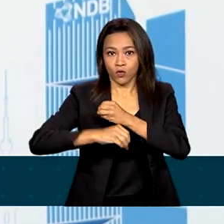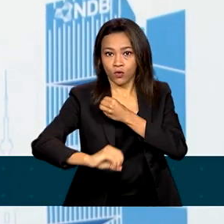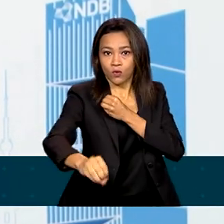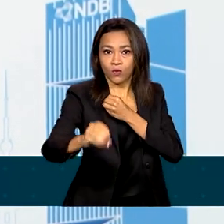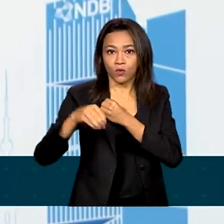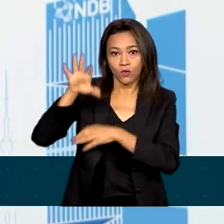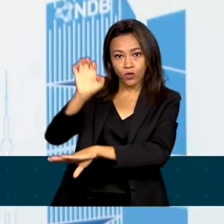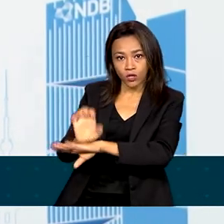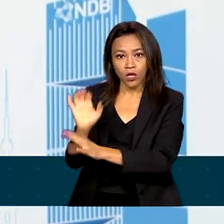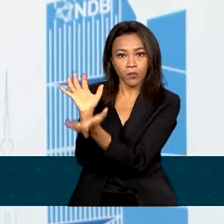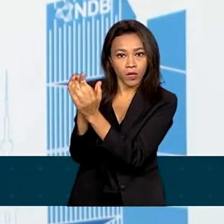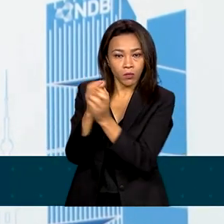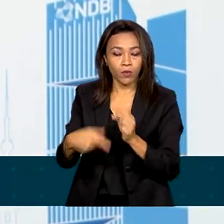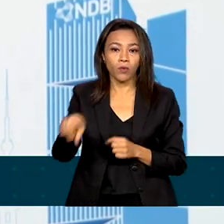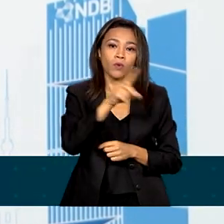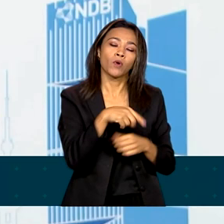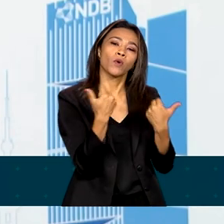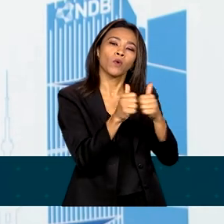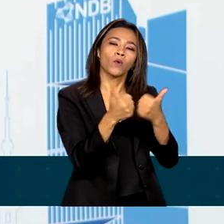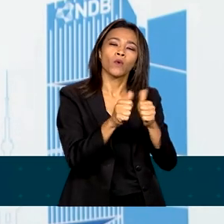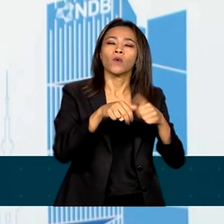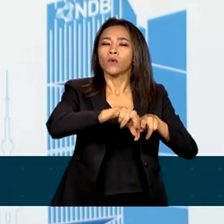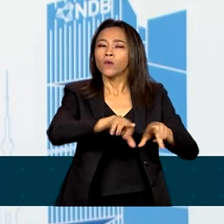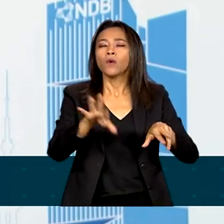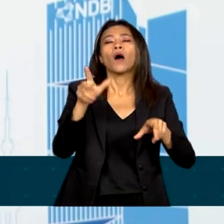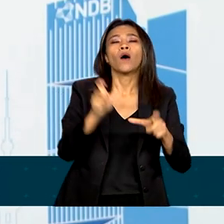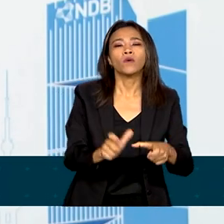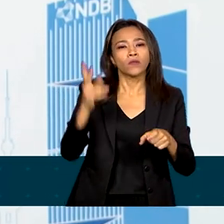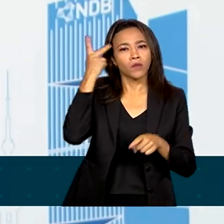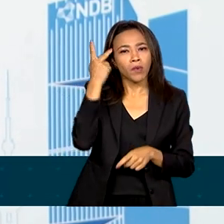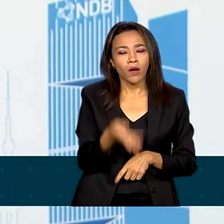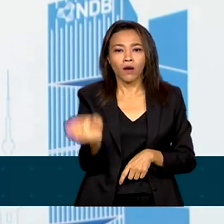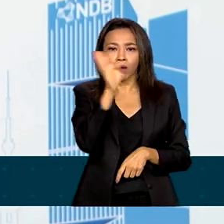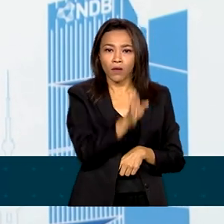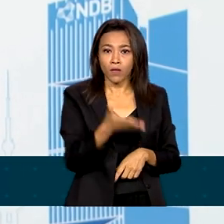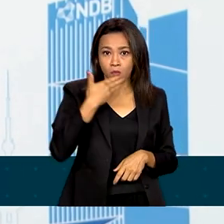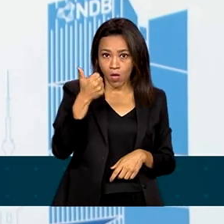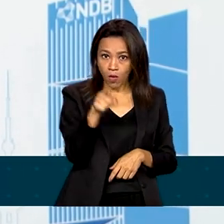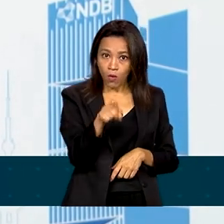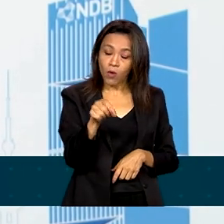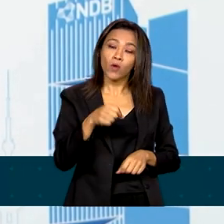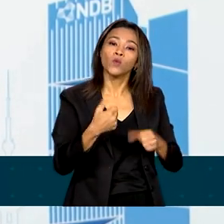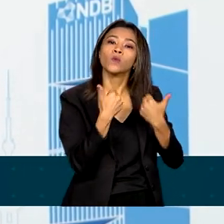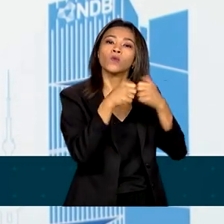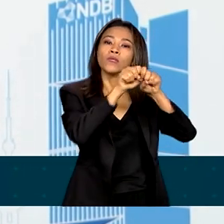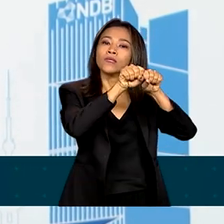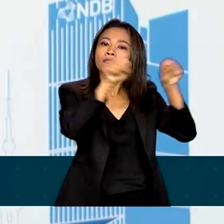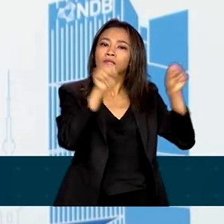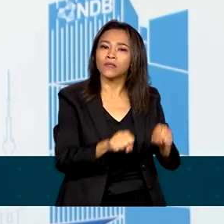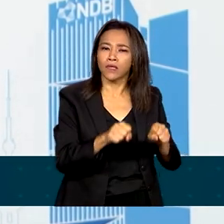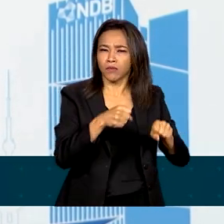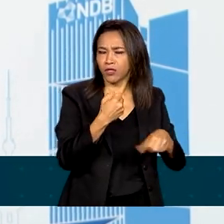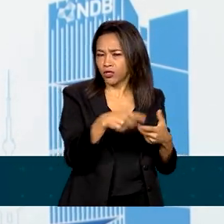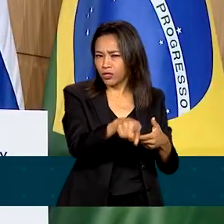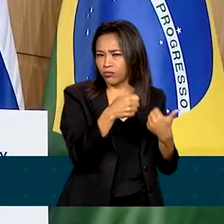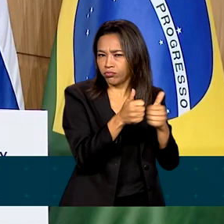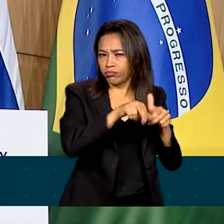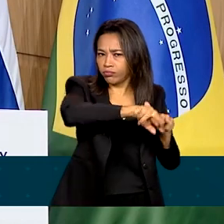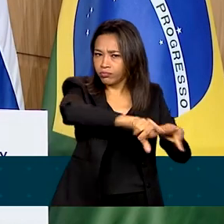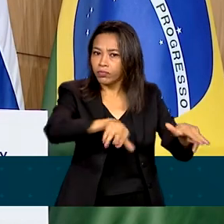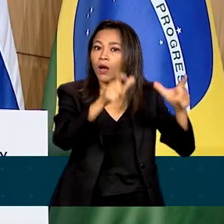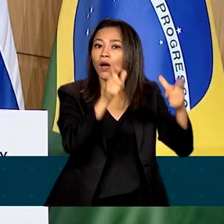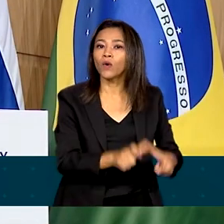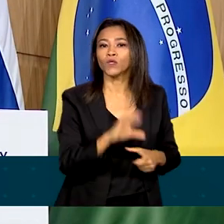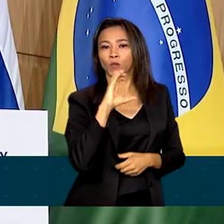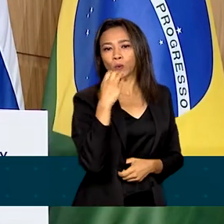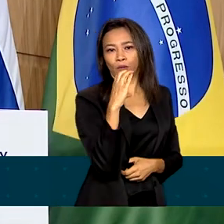obras de mobilidade urbana em Sorocaba, São Paulo, e melhorias no sistema de transporte urbano de Curitiba. O